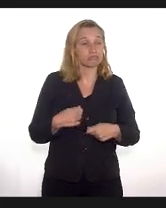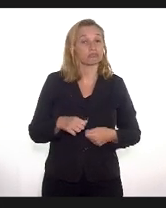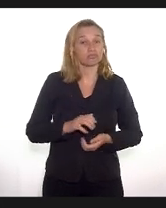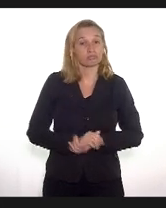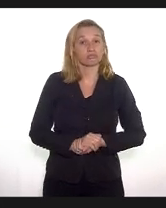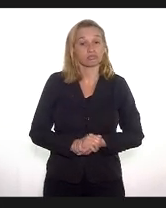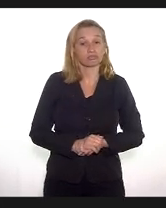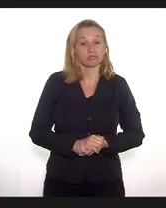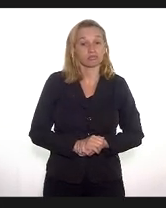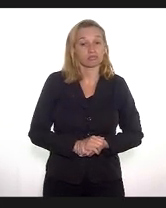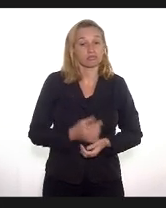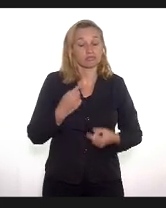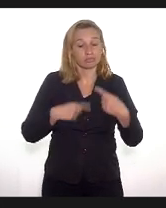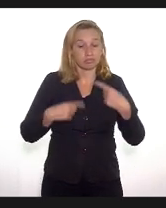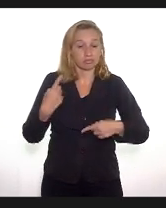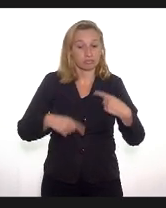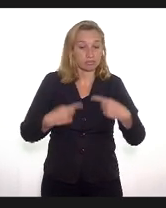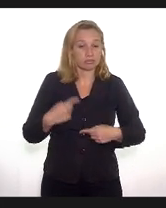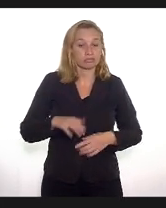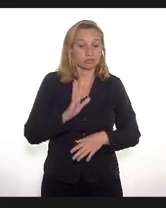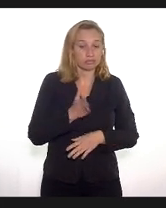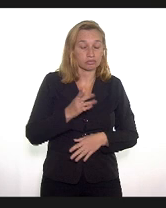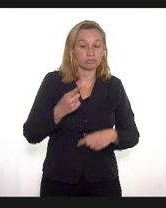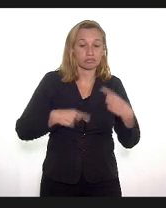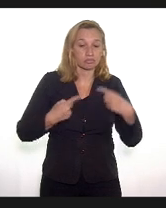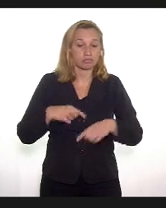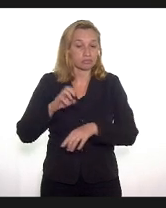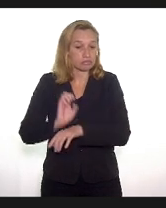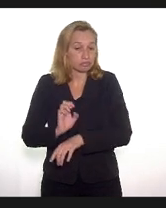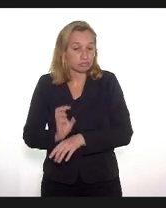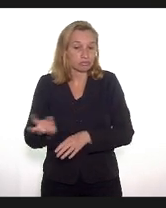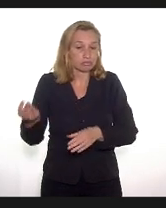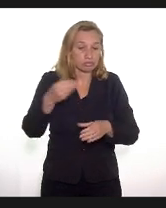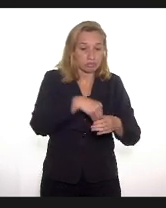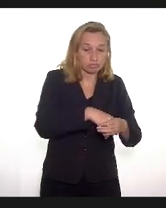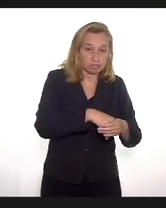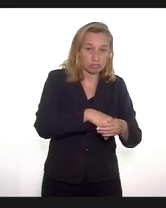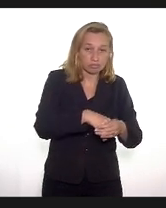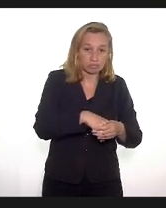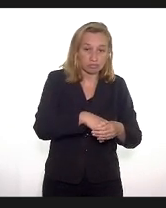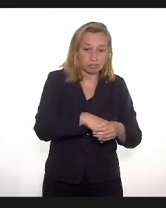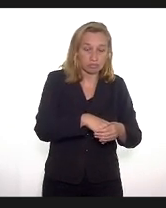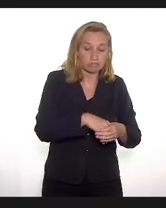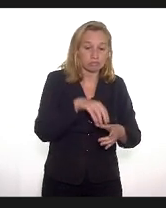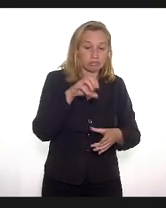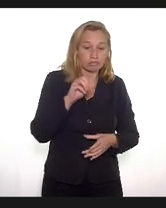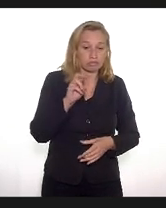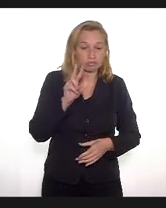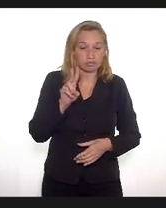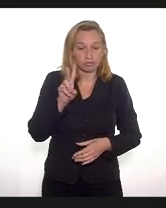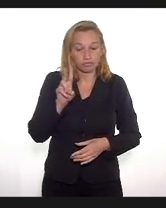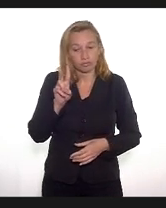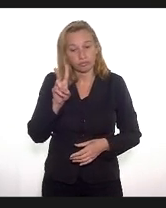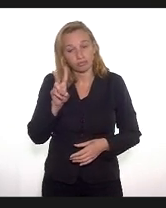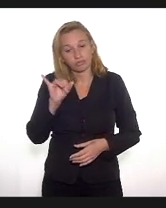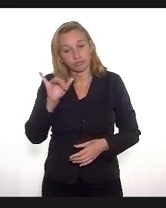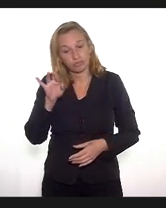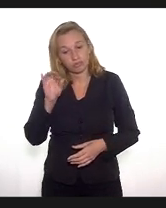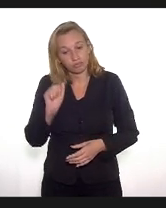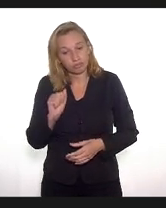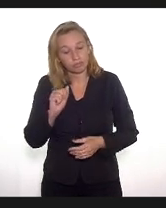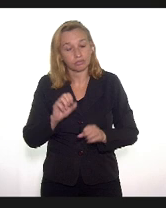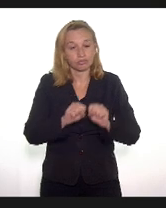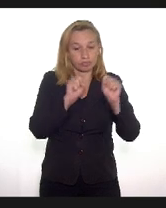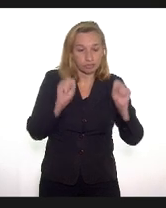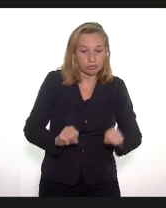né, estabelecer uma política. Já temos políticas no Estado para implantação de ouvidoria, né? Temos os sistemas